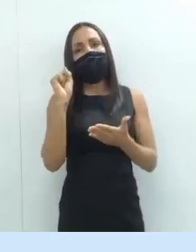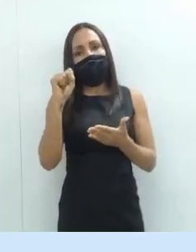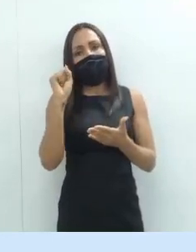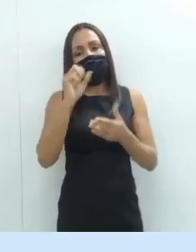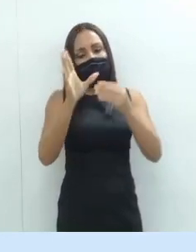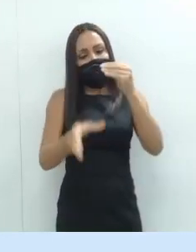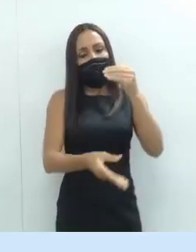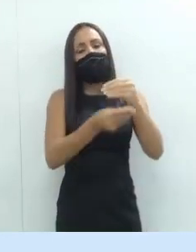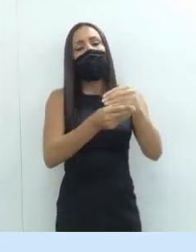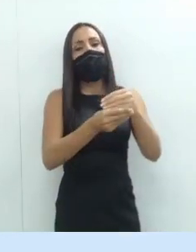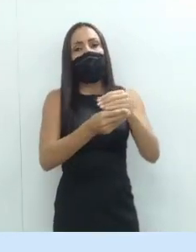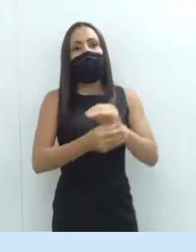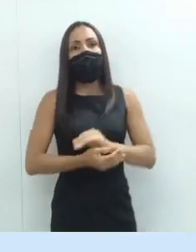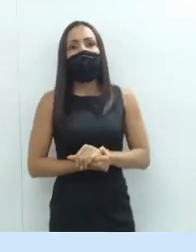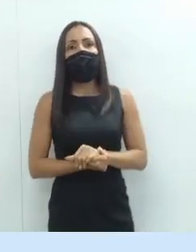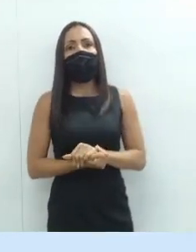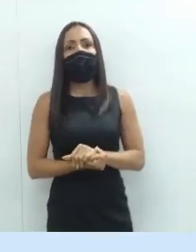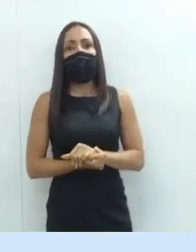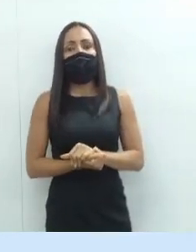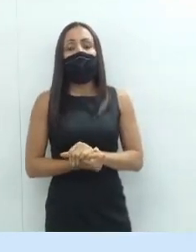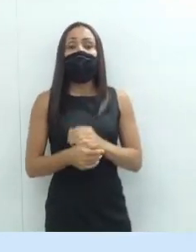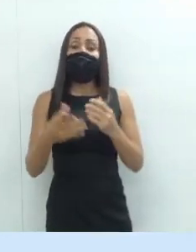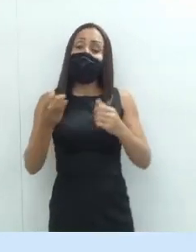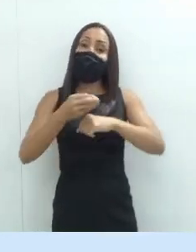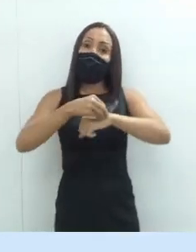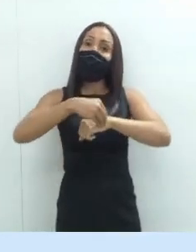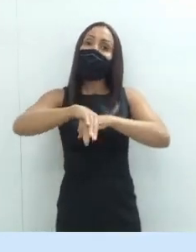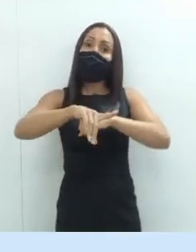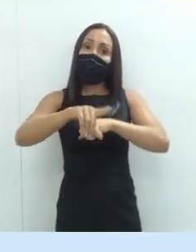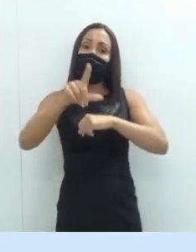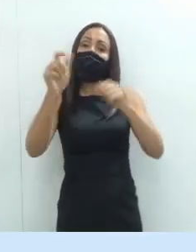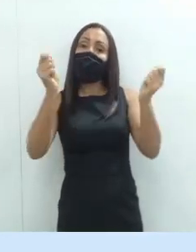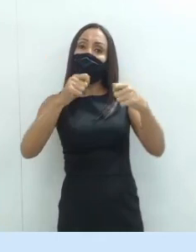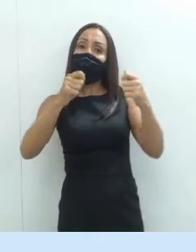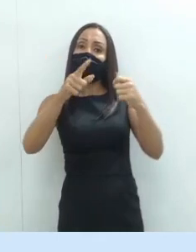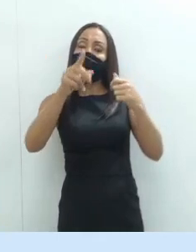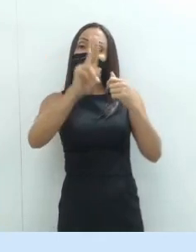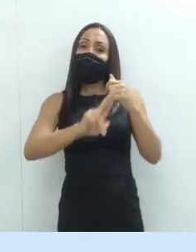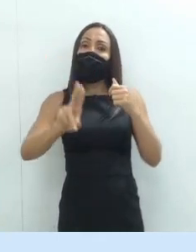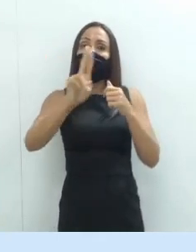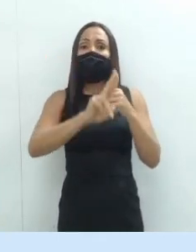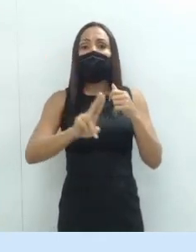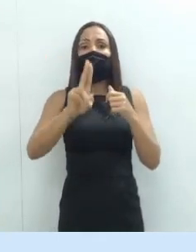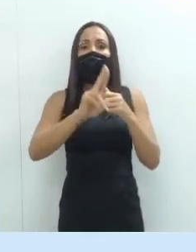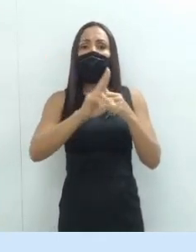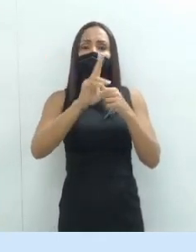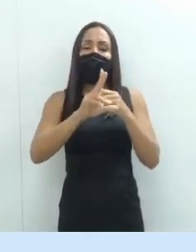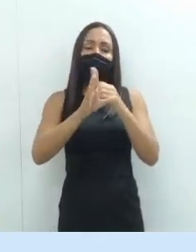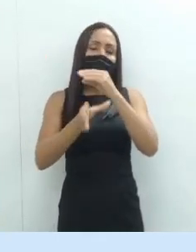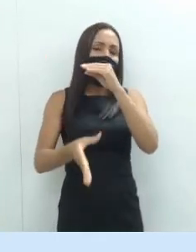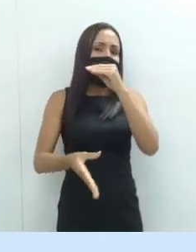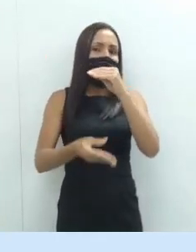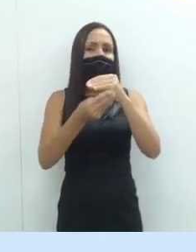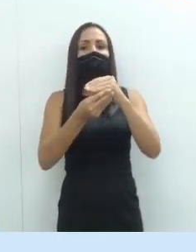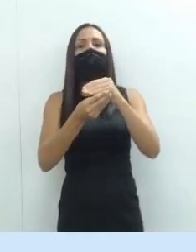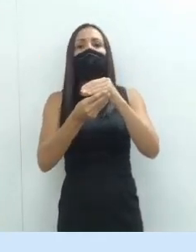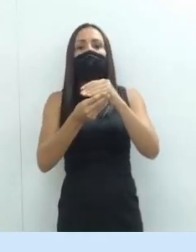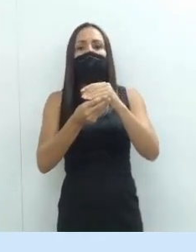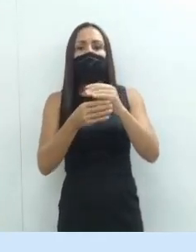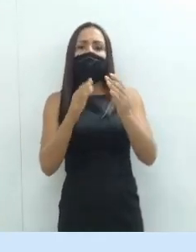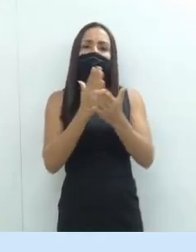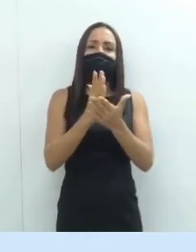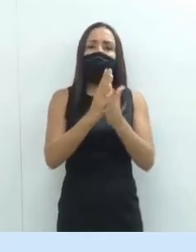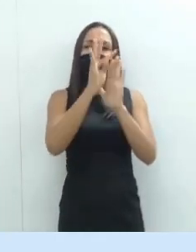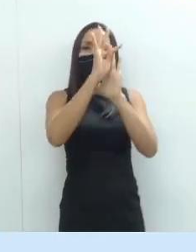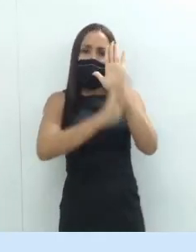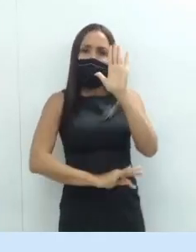síntese, ajuda bastante. Então, isso é uma dica que vocês podem utilizar quando vocês estiverem fazendo o resumo de algum